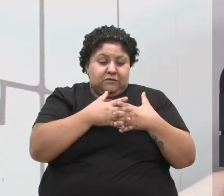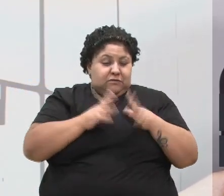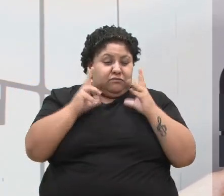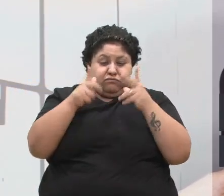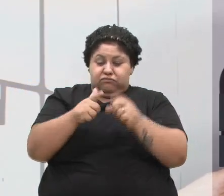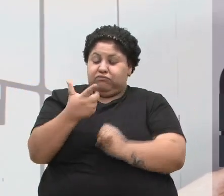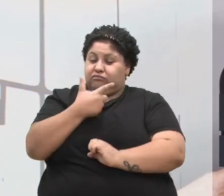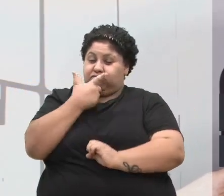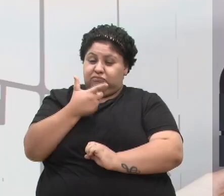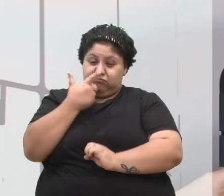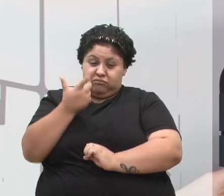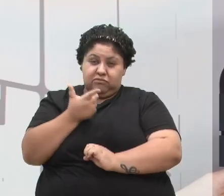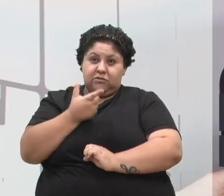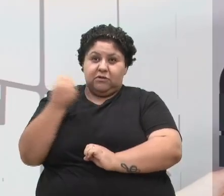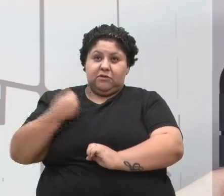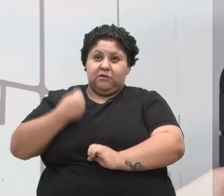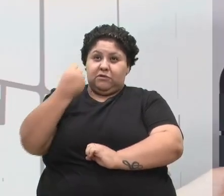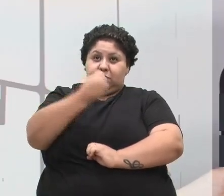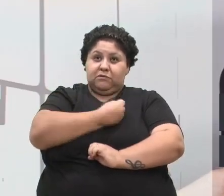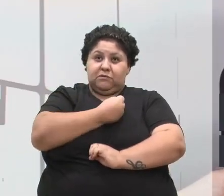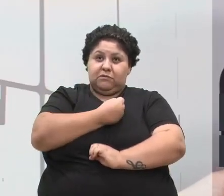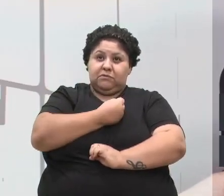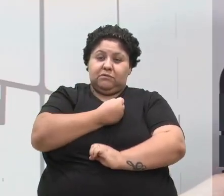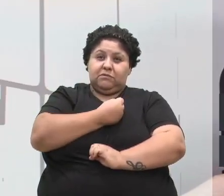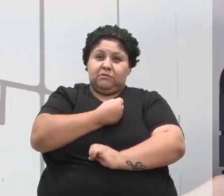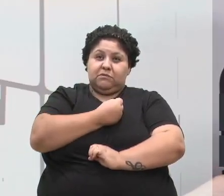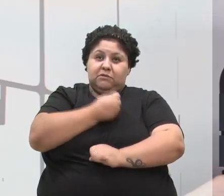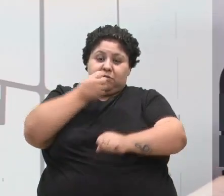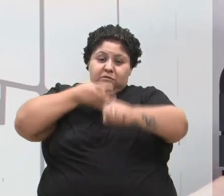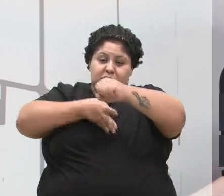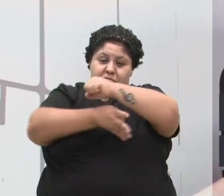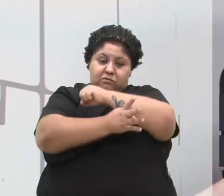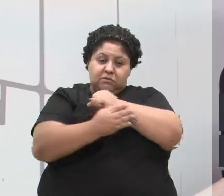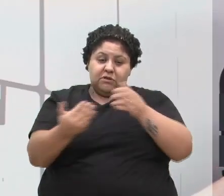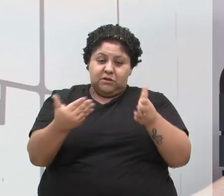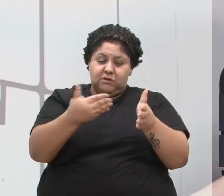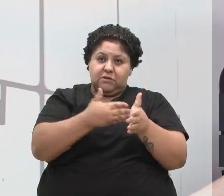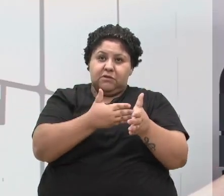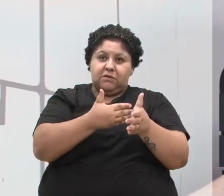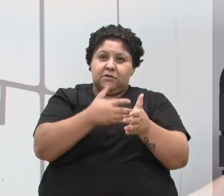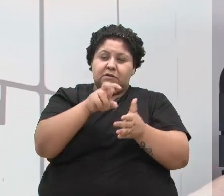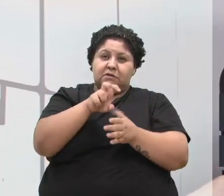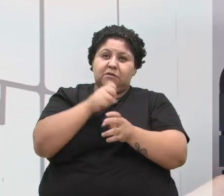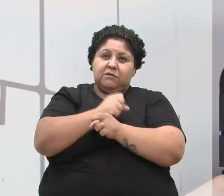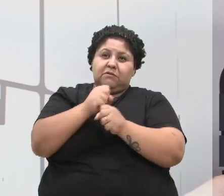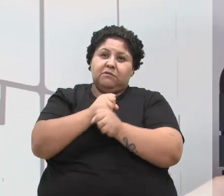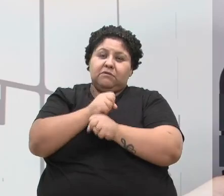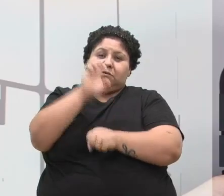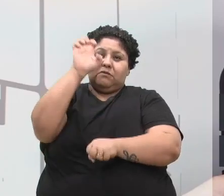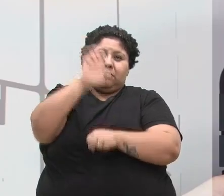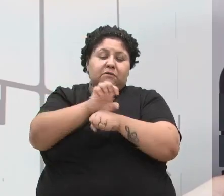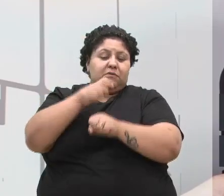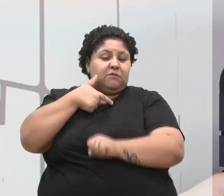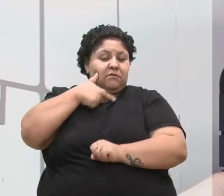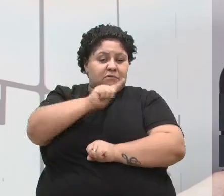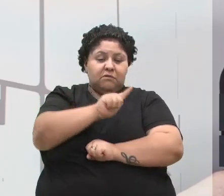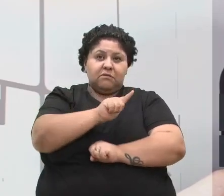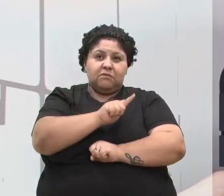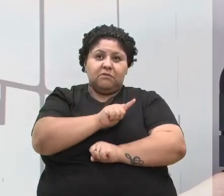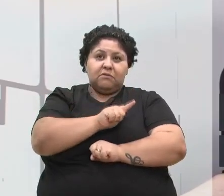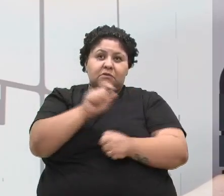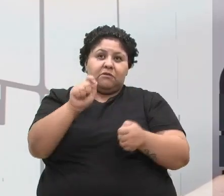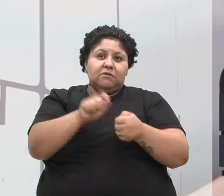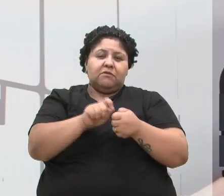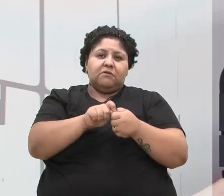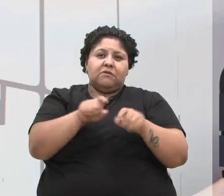falar mais do Muro do Imigrante, que já é uma novela que está chegando há 5 anos, que infelizmente o Estado não consegue sequer fazer um